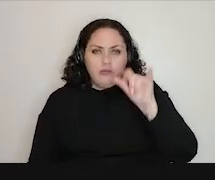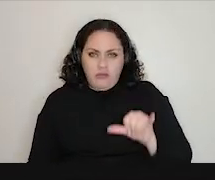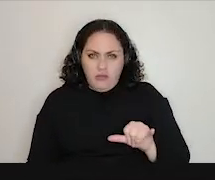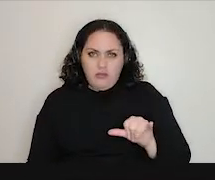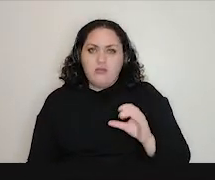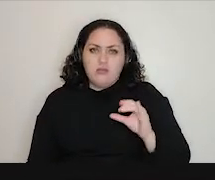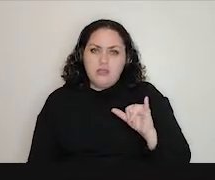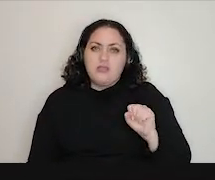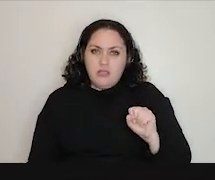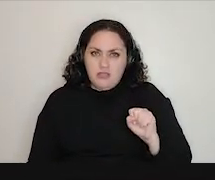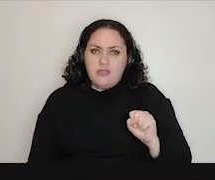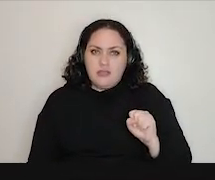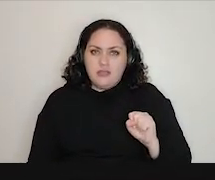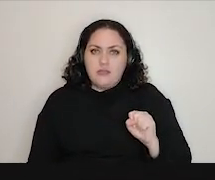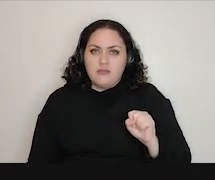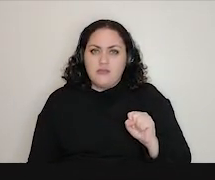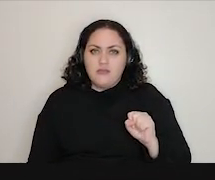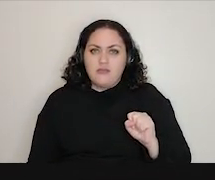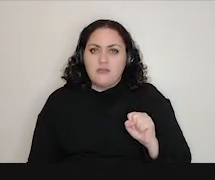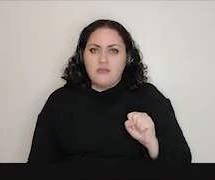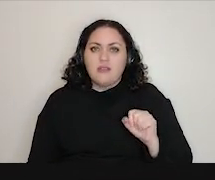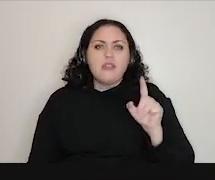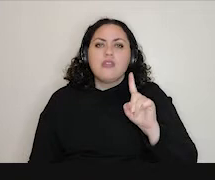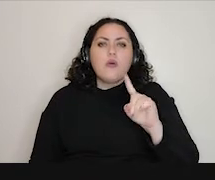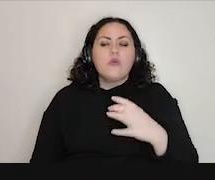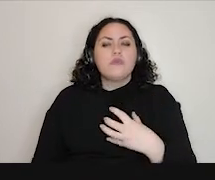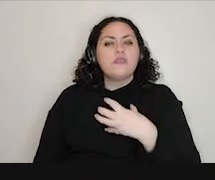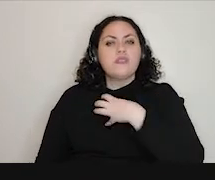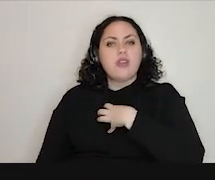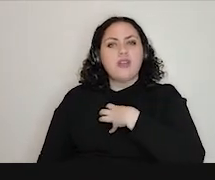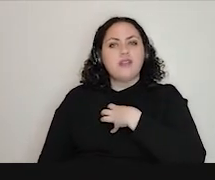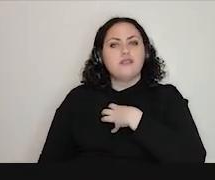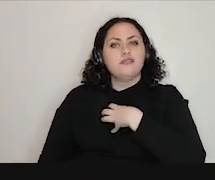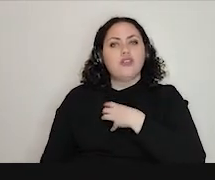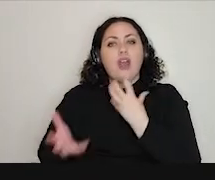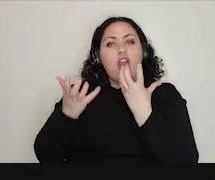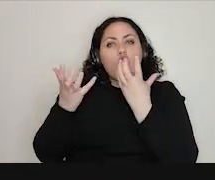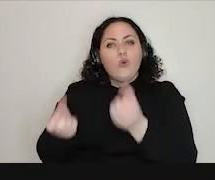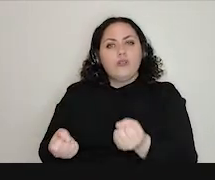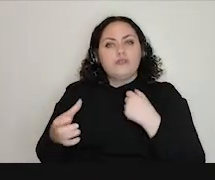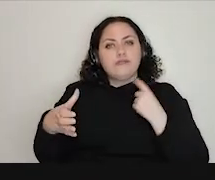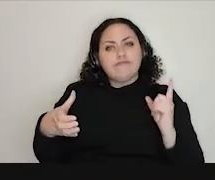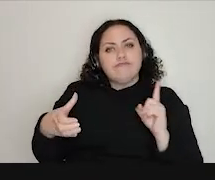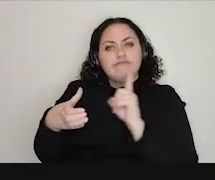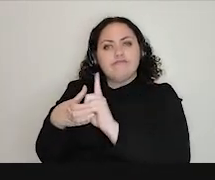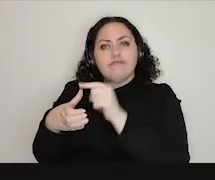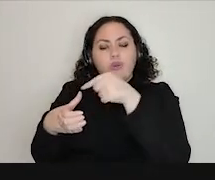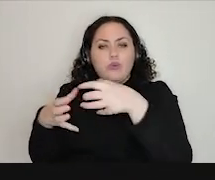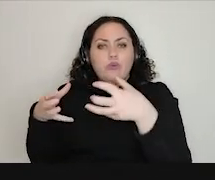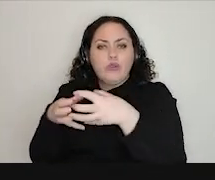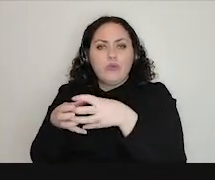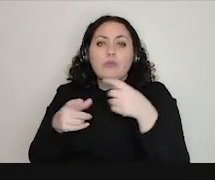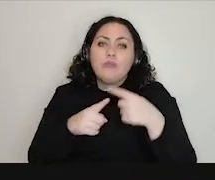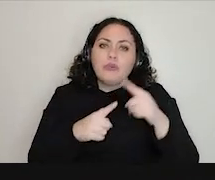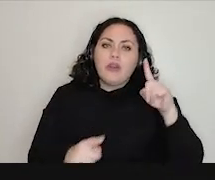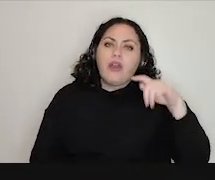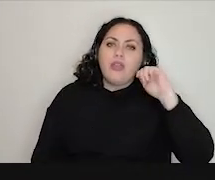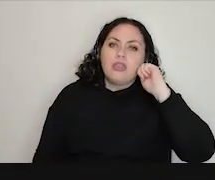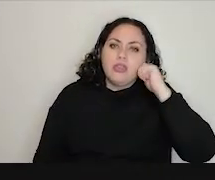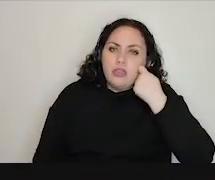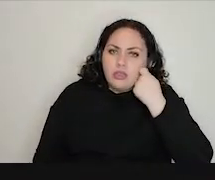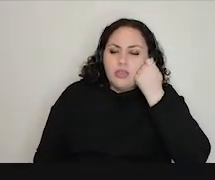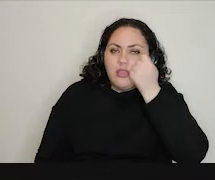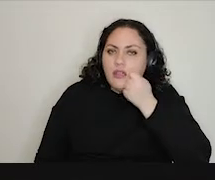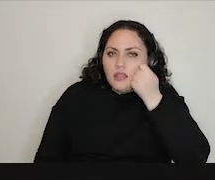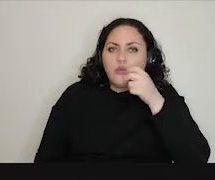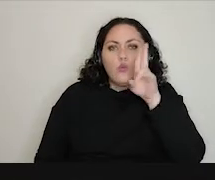cis, né, não se sentem acolhidos em determinados grupos de gays também, porque ele é negro, porque ele usa o black,